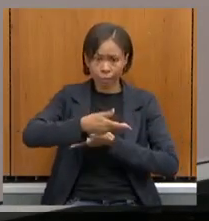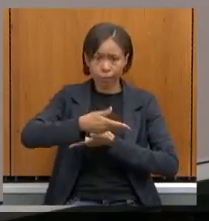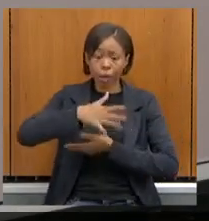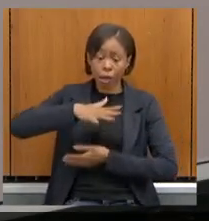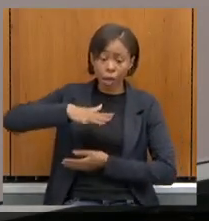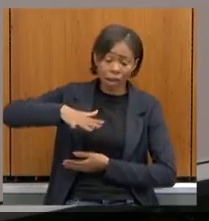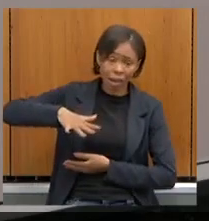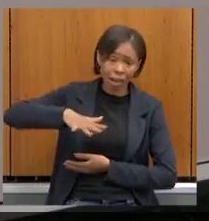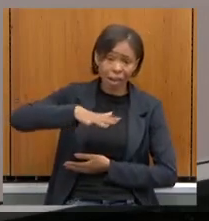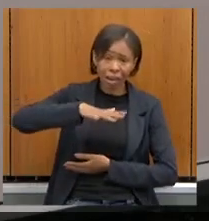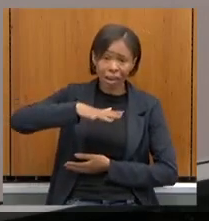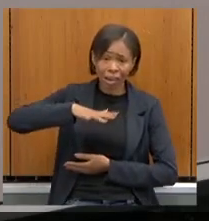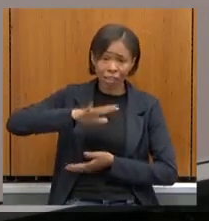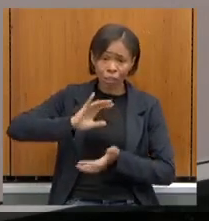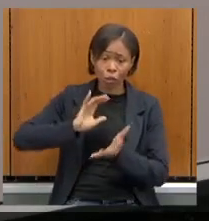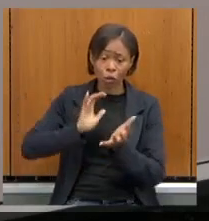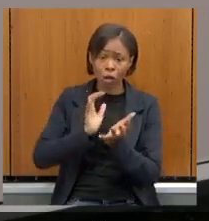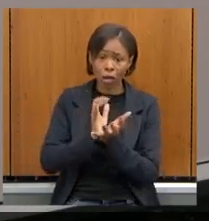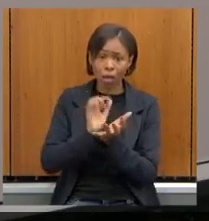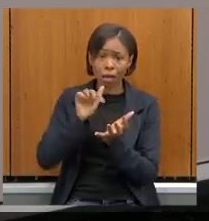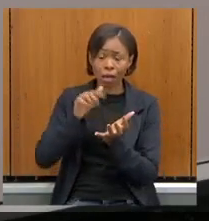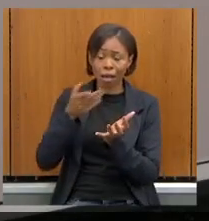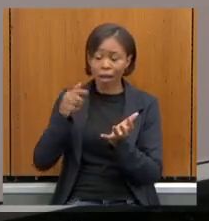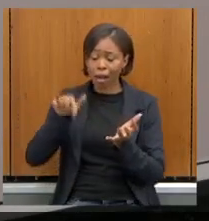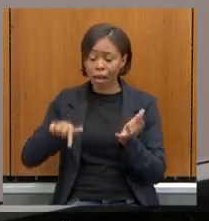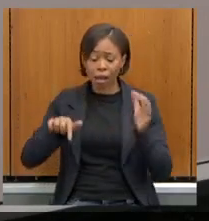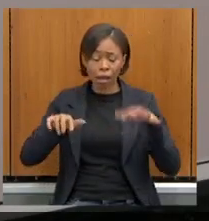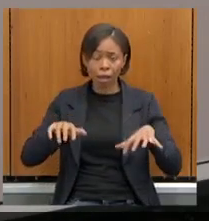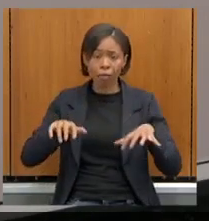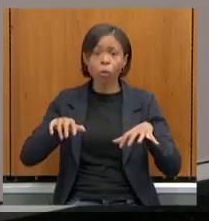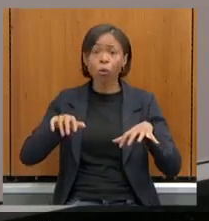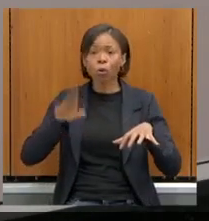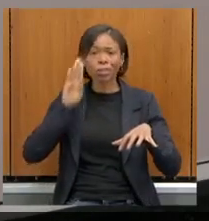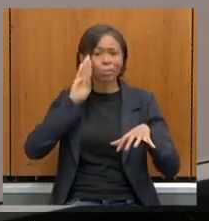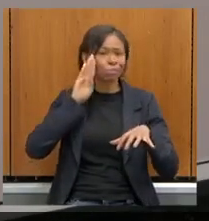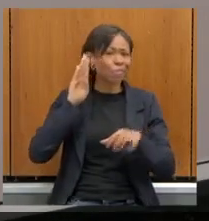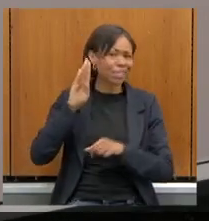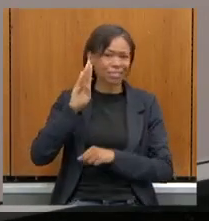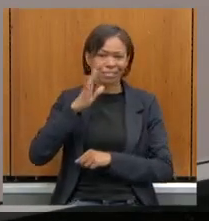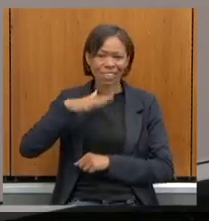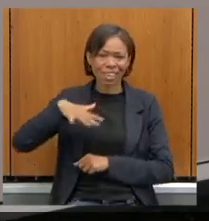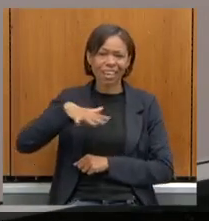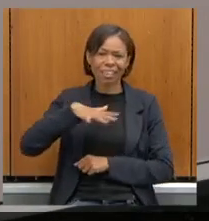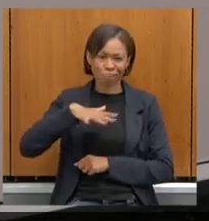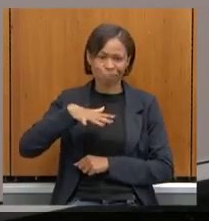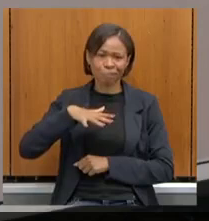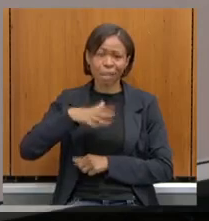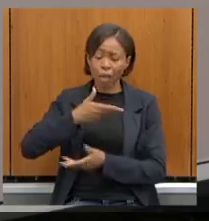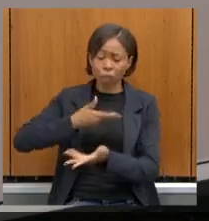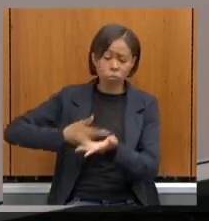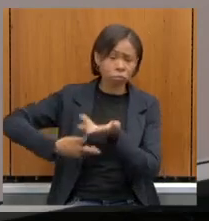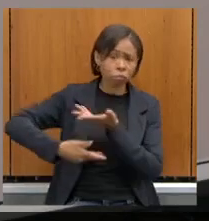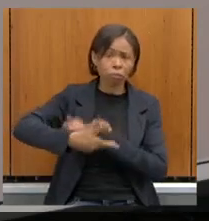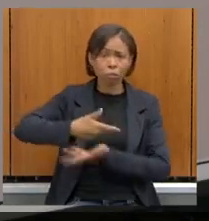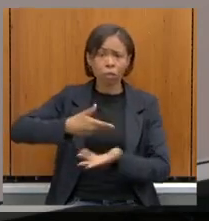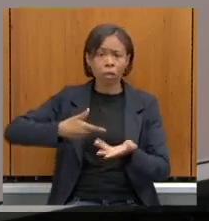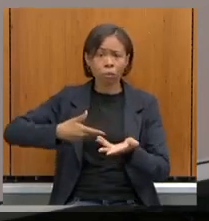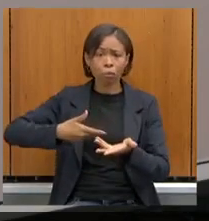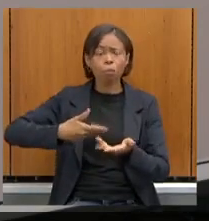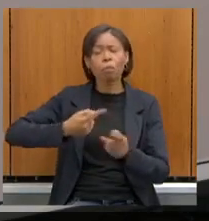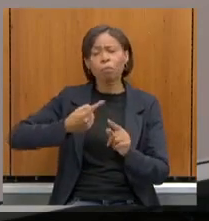o eixo norteador de todas as nossas ações. Por que essa transversalidade? Porque ela